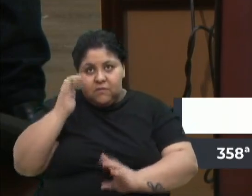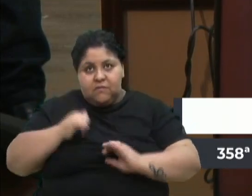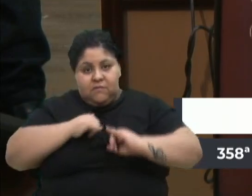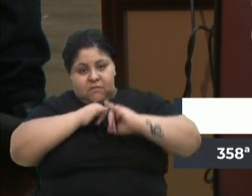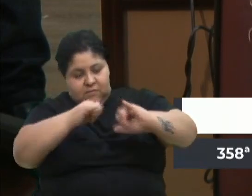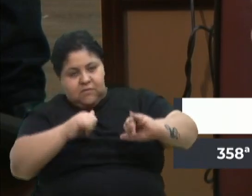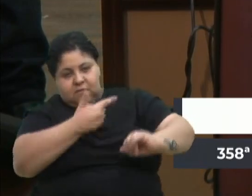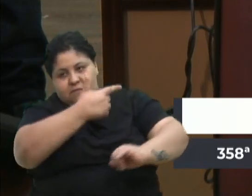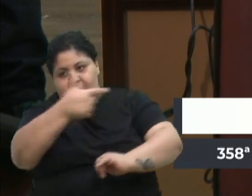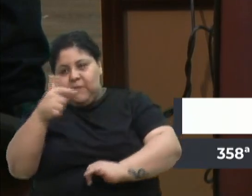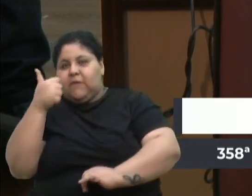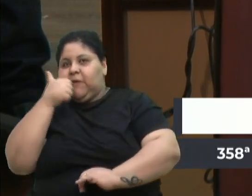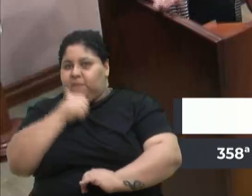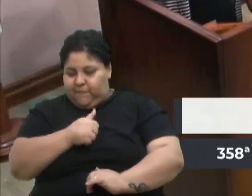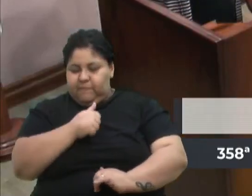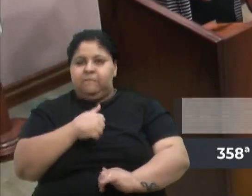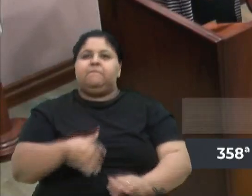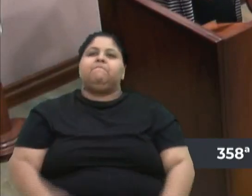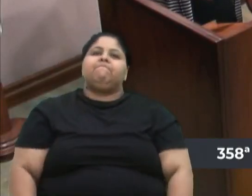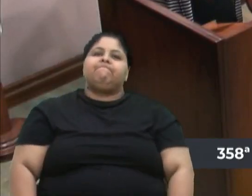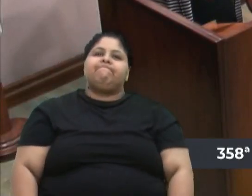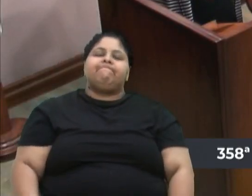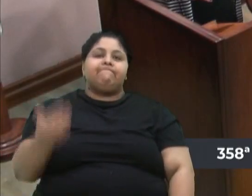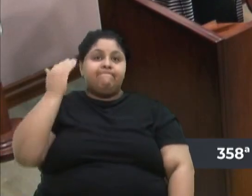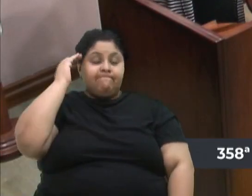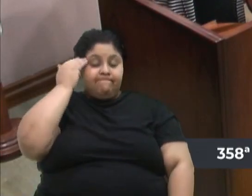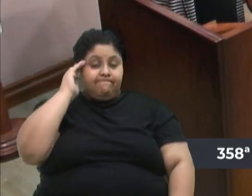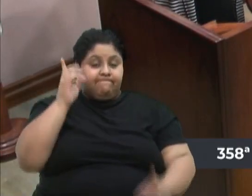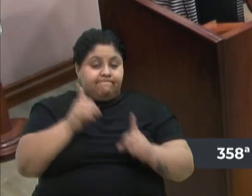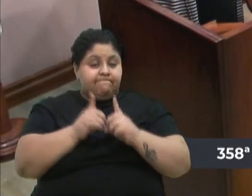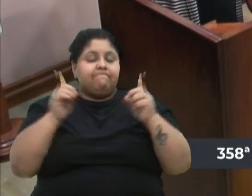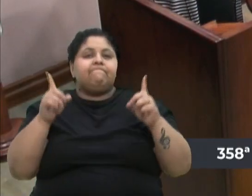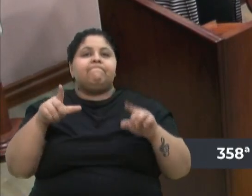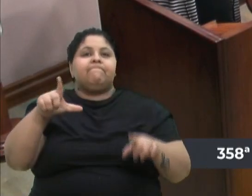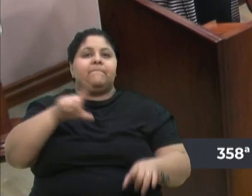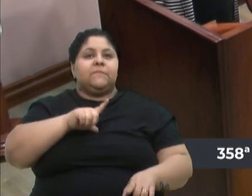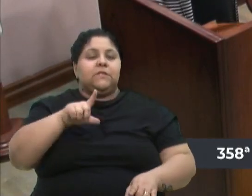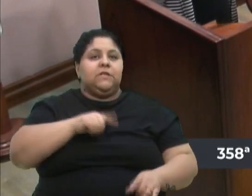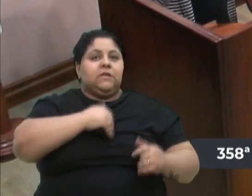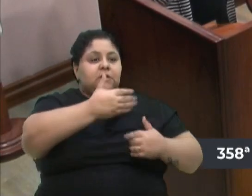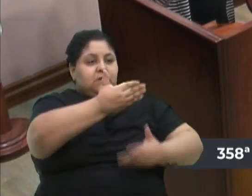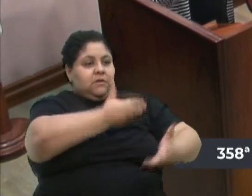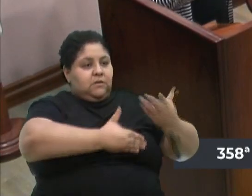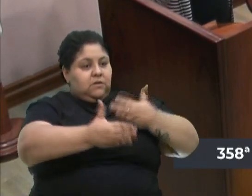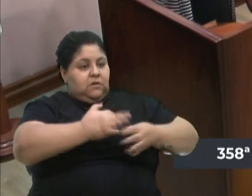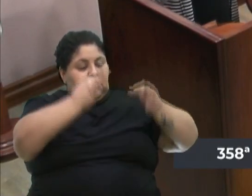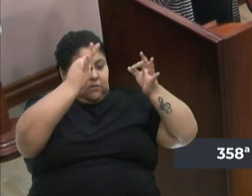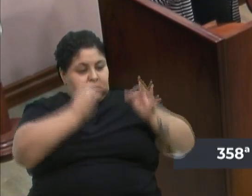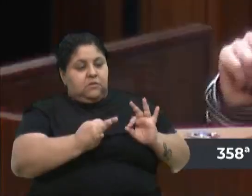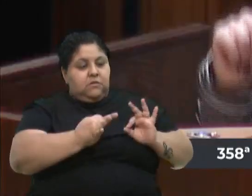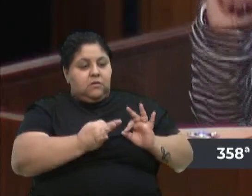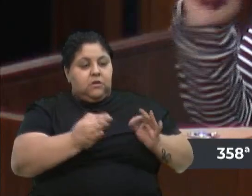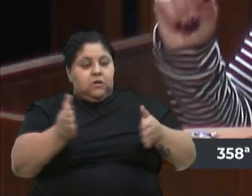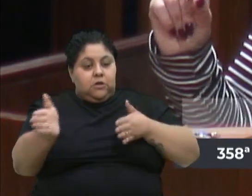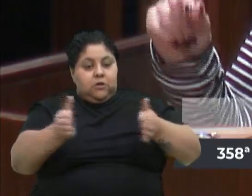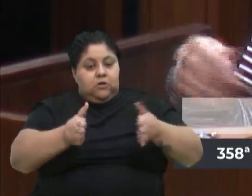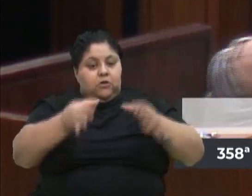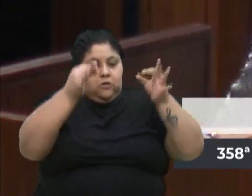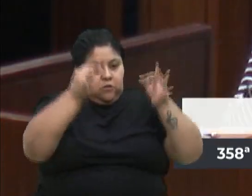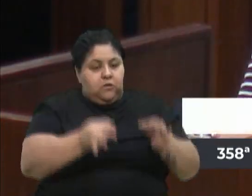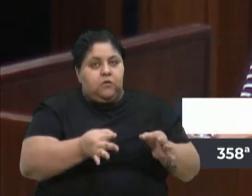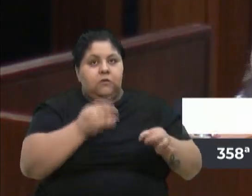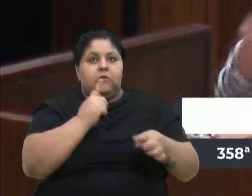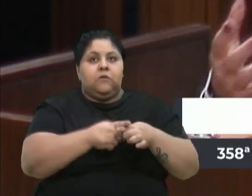para as demais também. Isso, saibam do diagnóstico e tenham o atendimento adequado no prazo adequado,